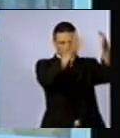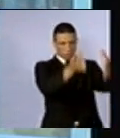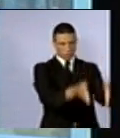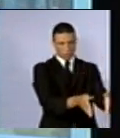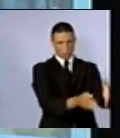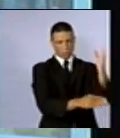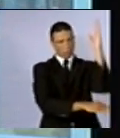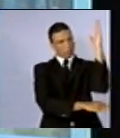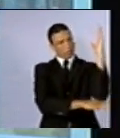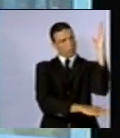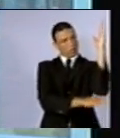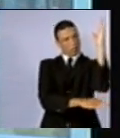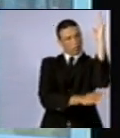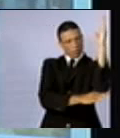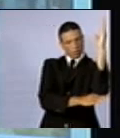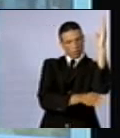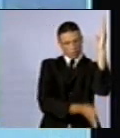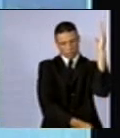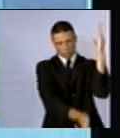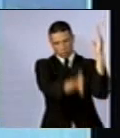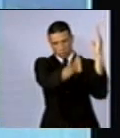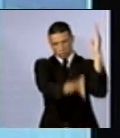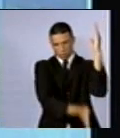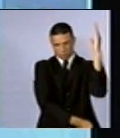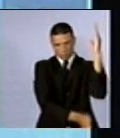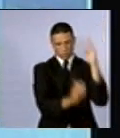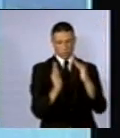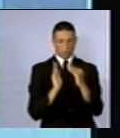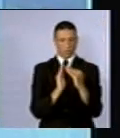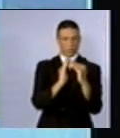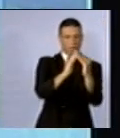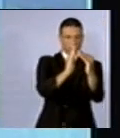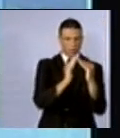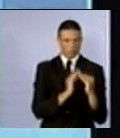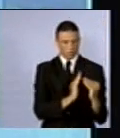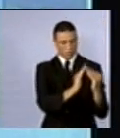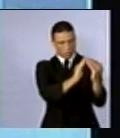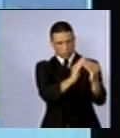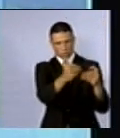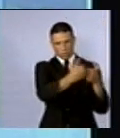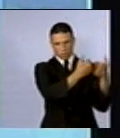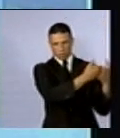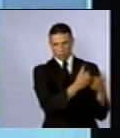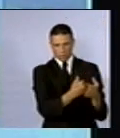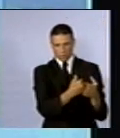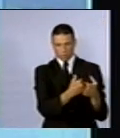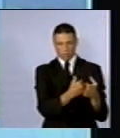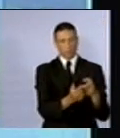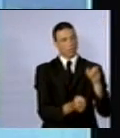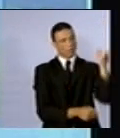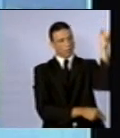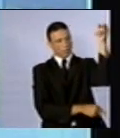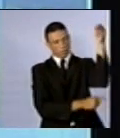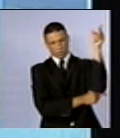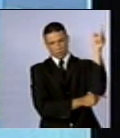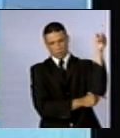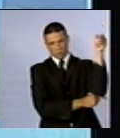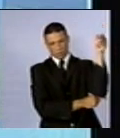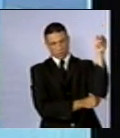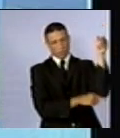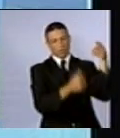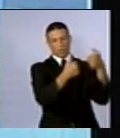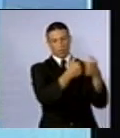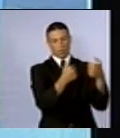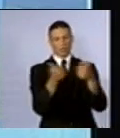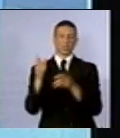as ruas adjacentes e são, então, as residências. Aqui é um hotel Renaissance próximo à